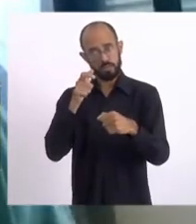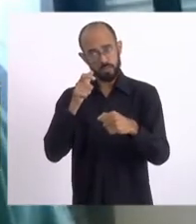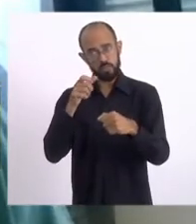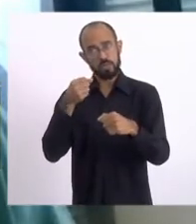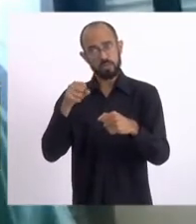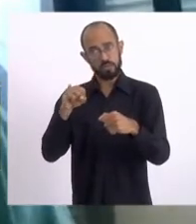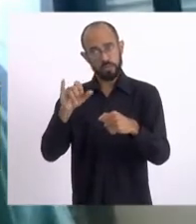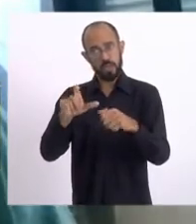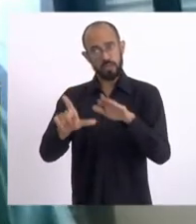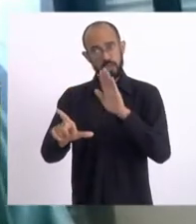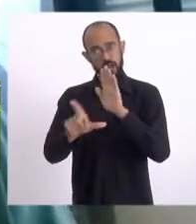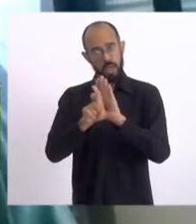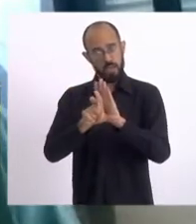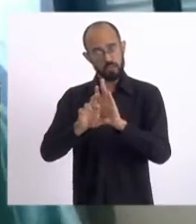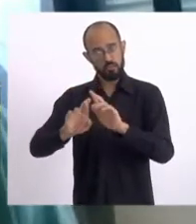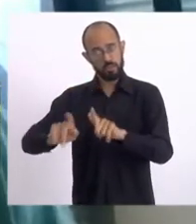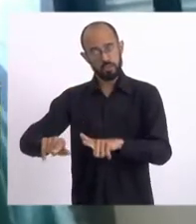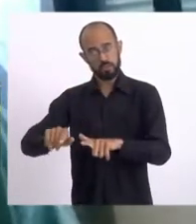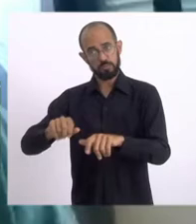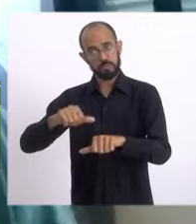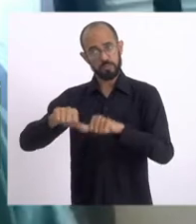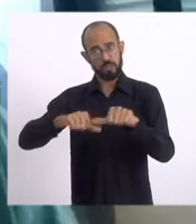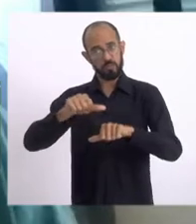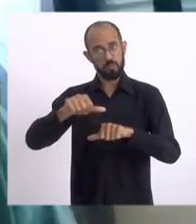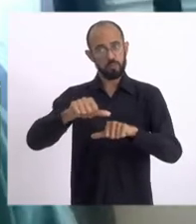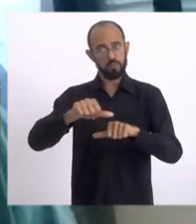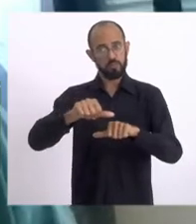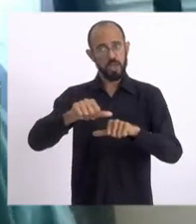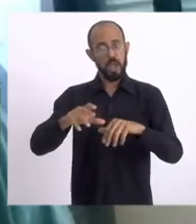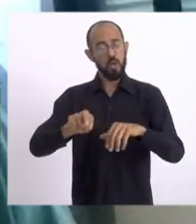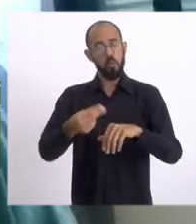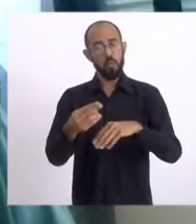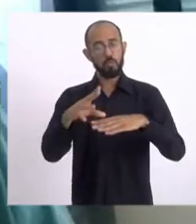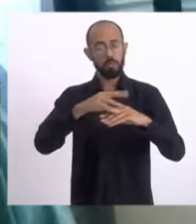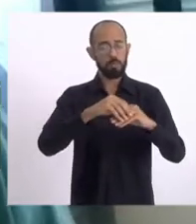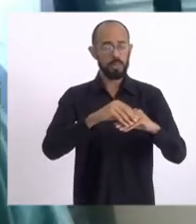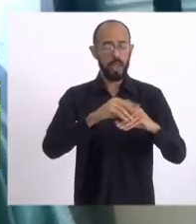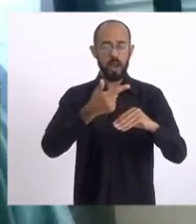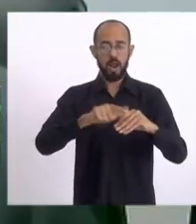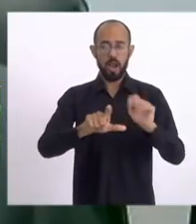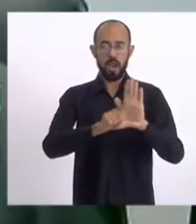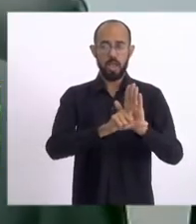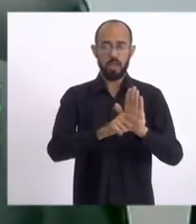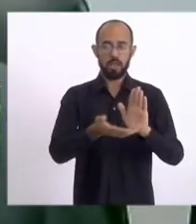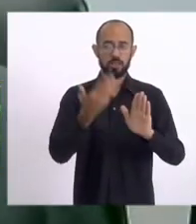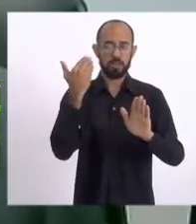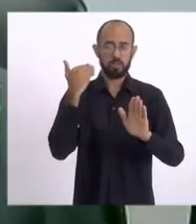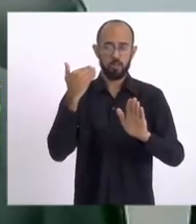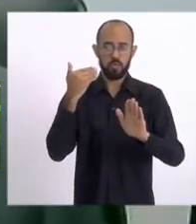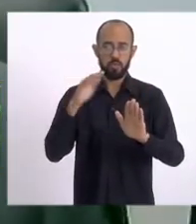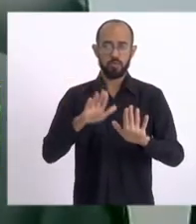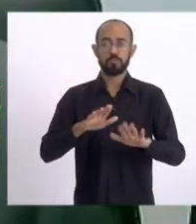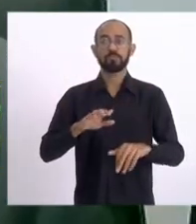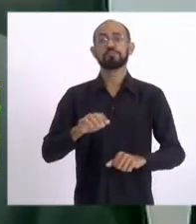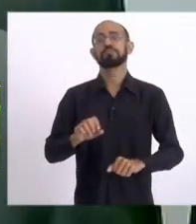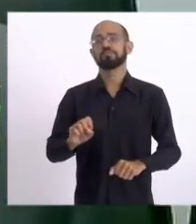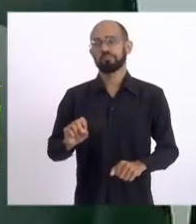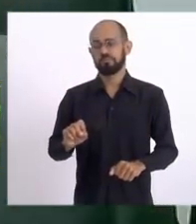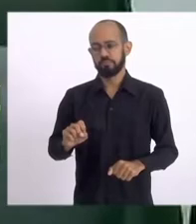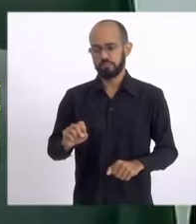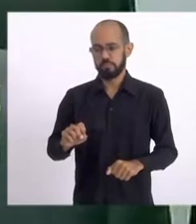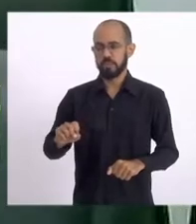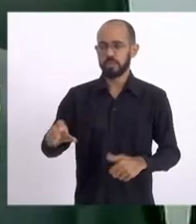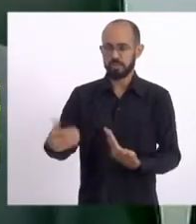lei, essa não deveria modificar a lei acrescentando alguma coisa? Mas deixa eu dizer, já tem uma, tem